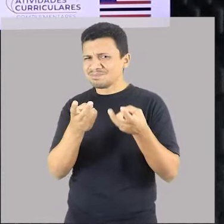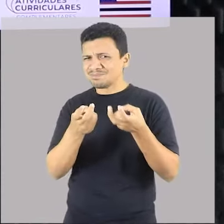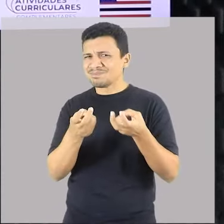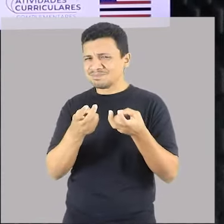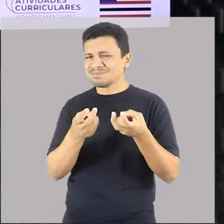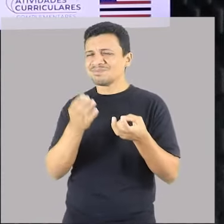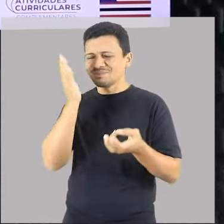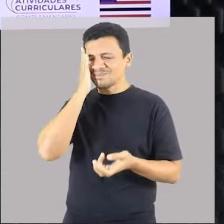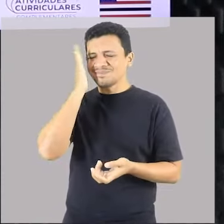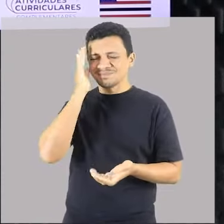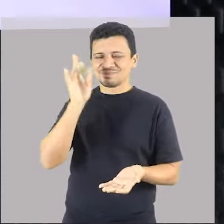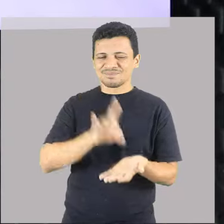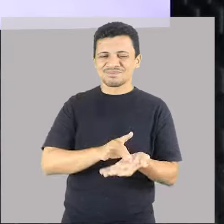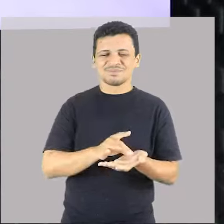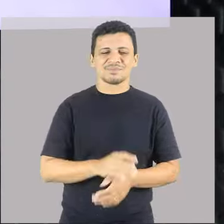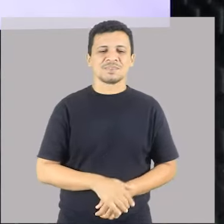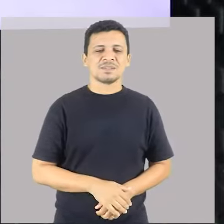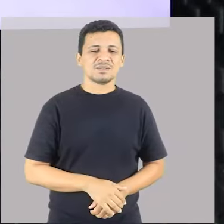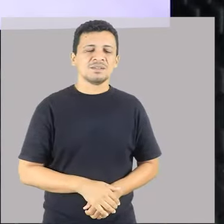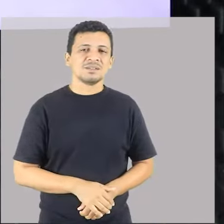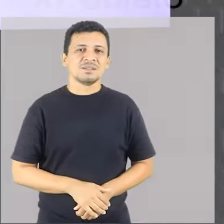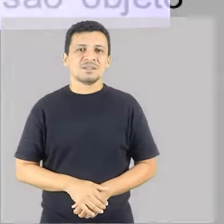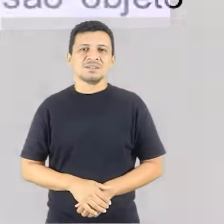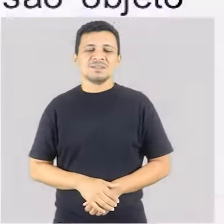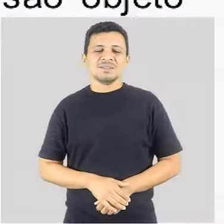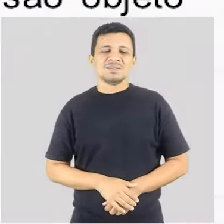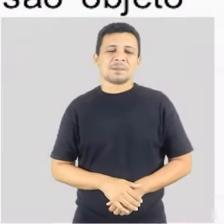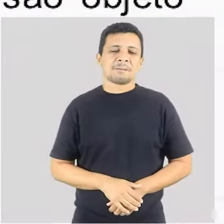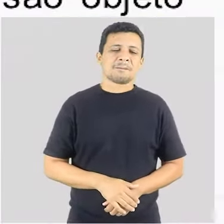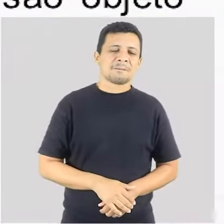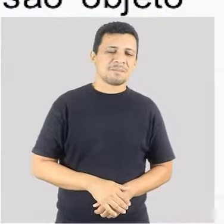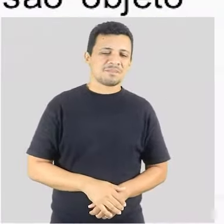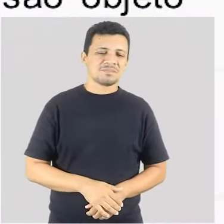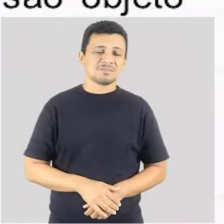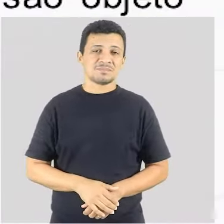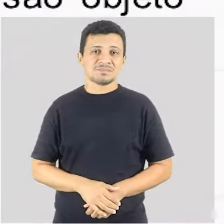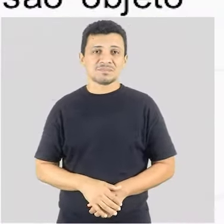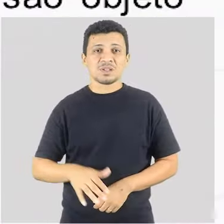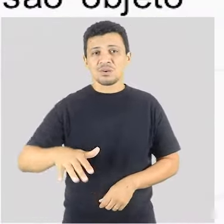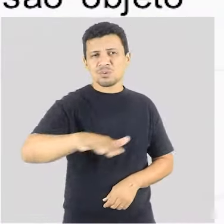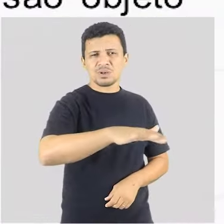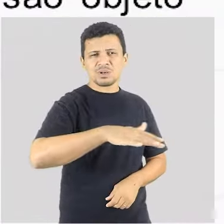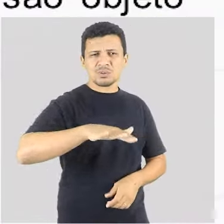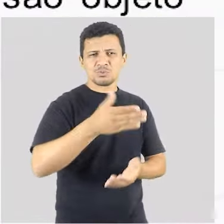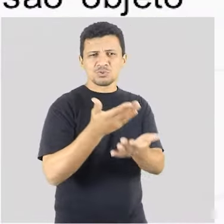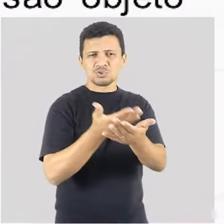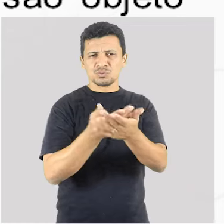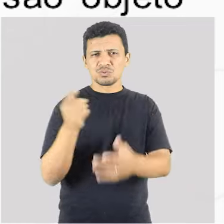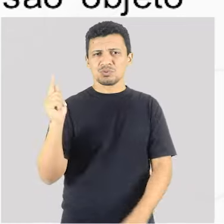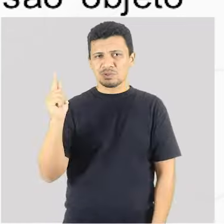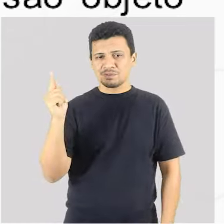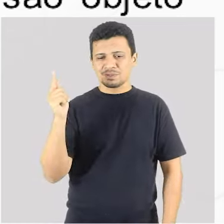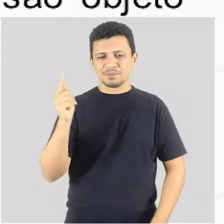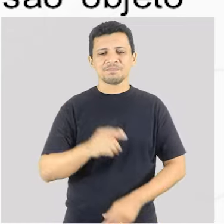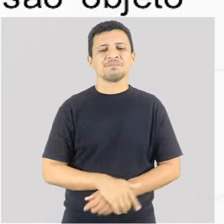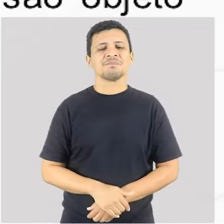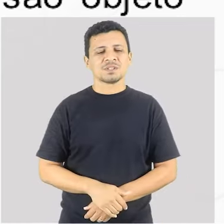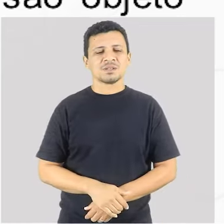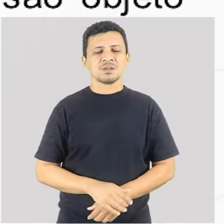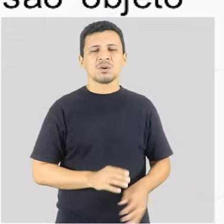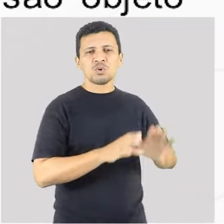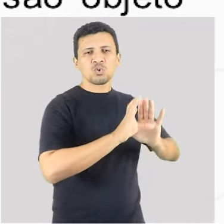Capes vamos L questão legal olha que ela diz no campo de estudo da geografia